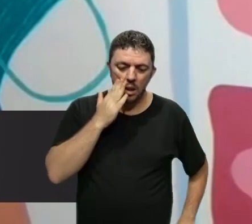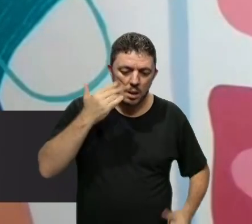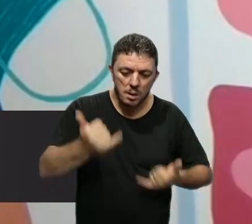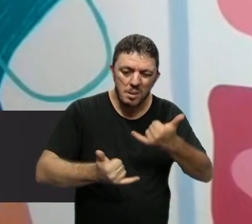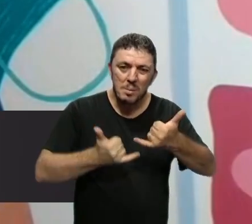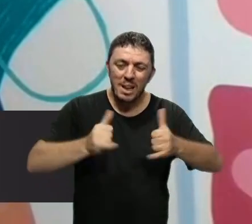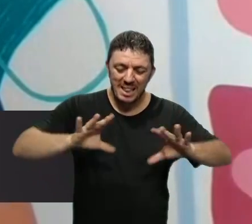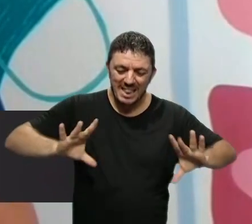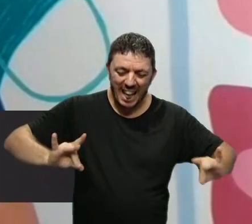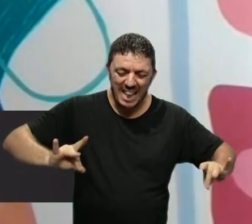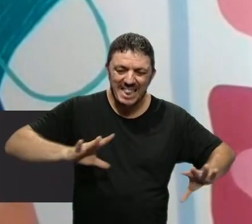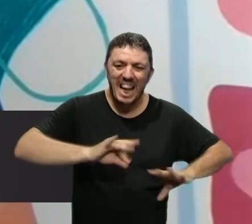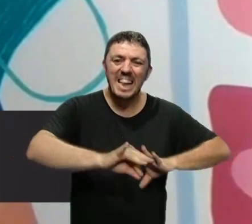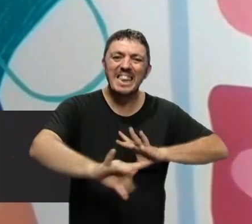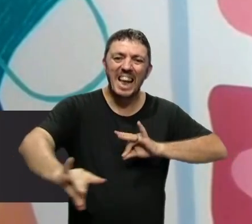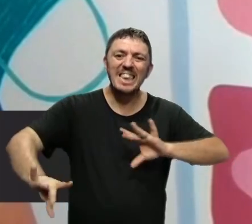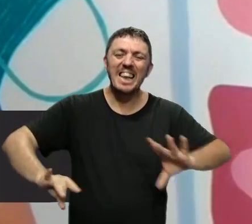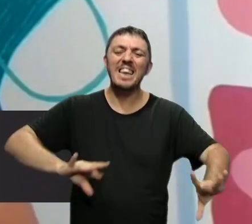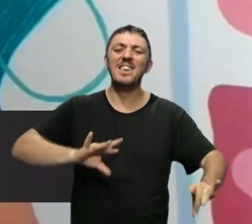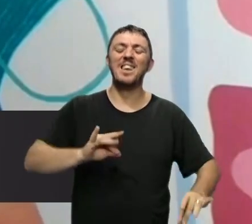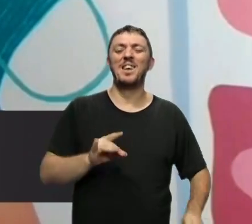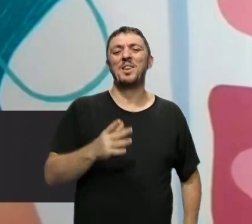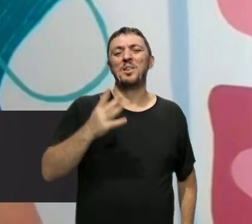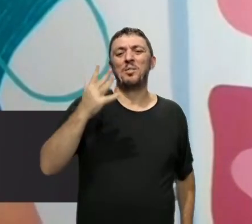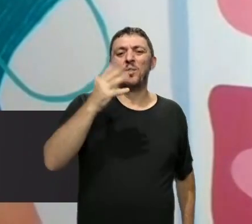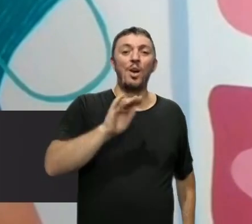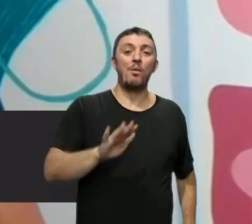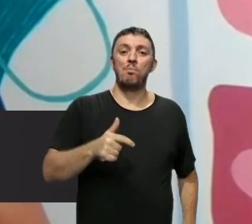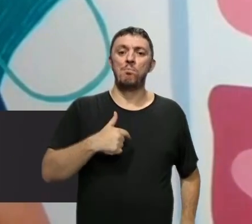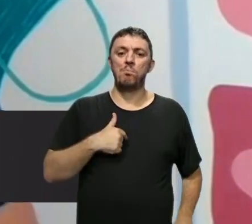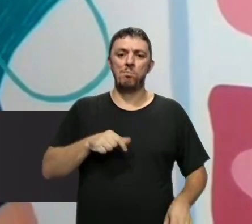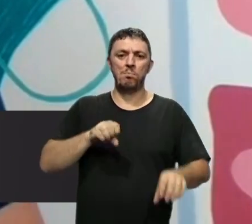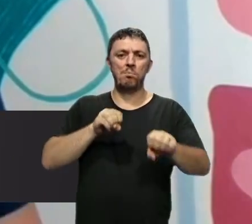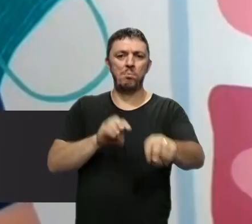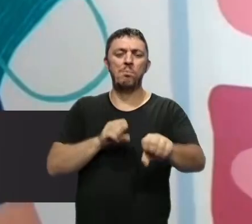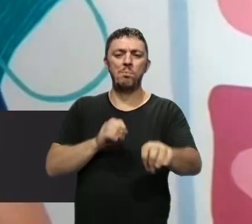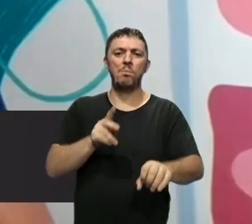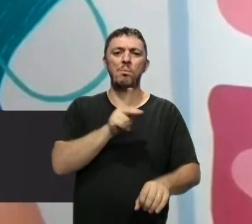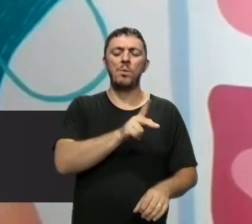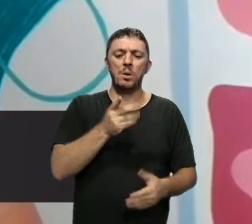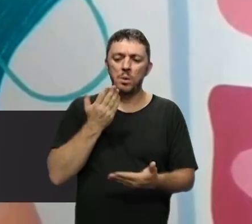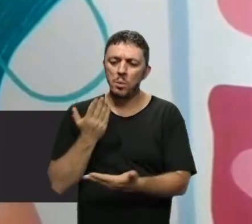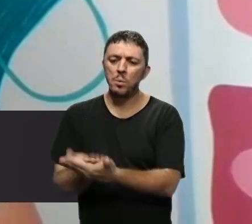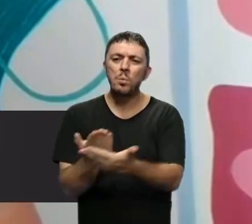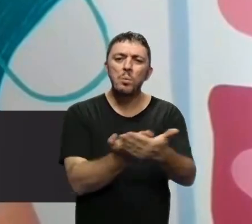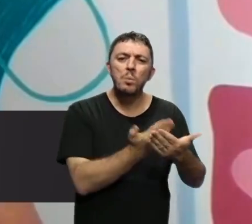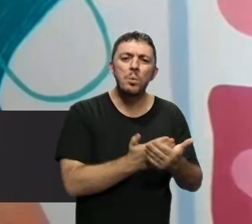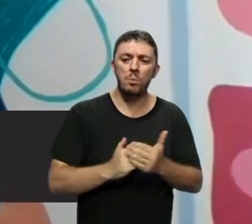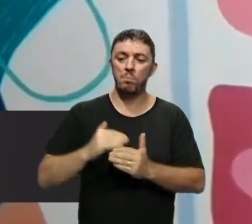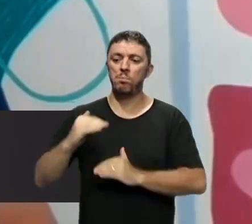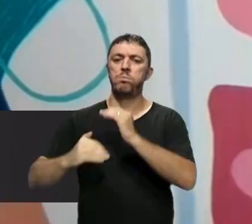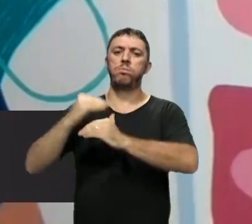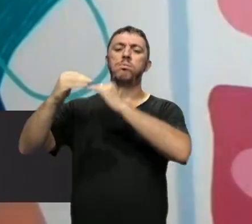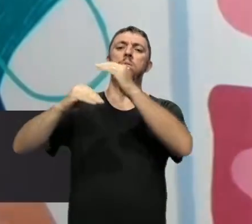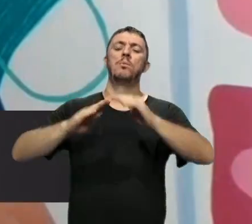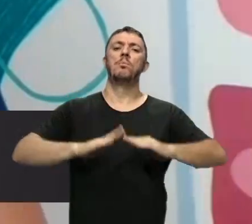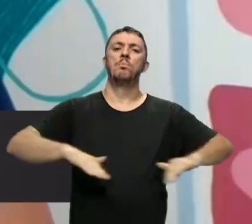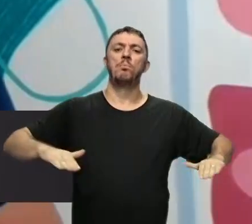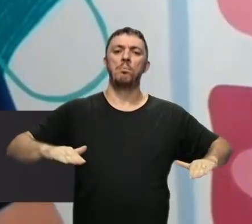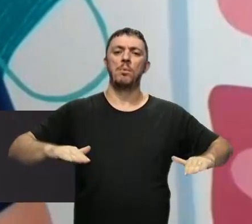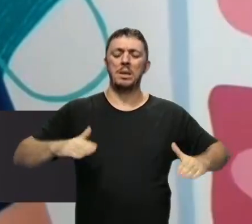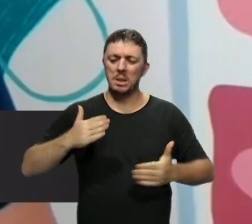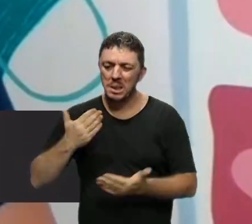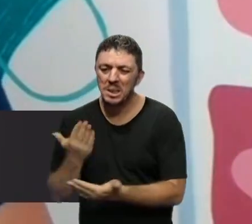é bonitinho, eu, educadora, eu estudo o desenvolvimento da infância. Eu estudo os processos